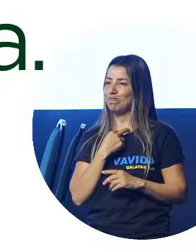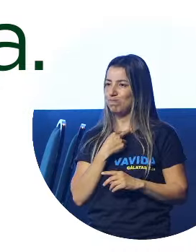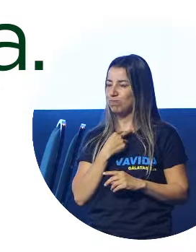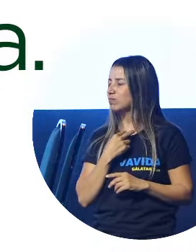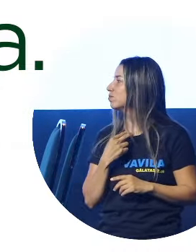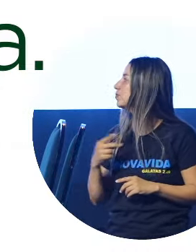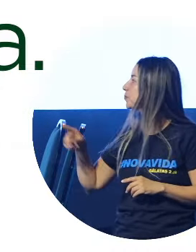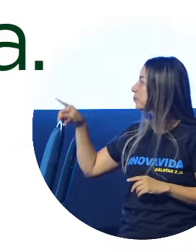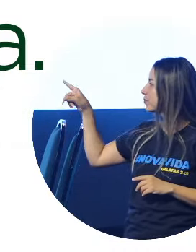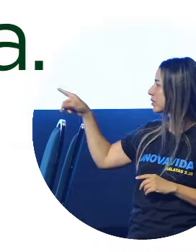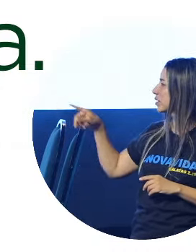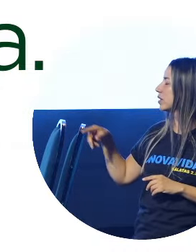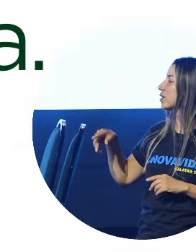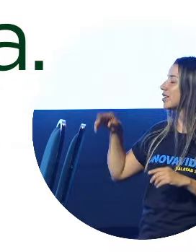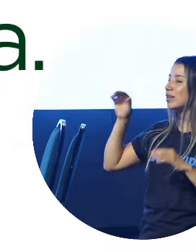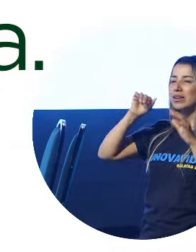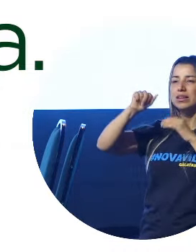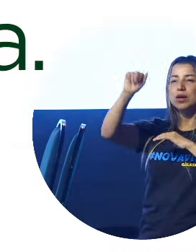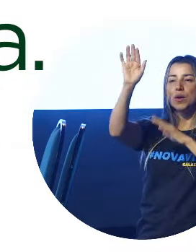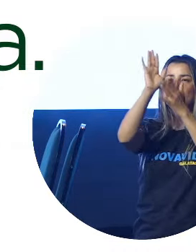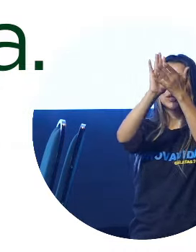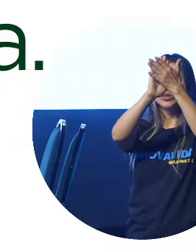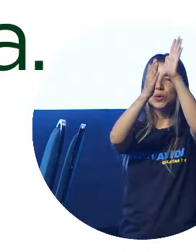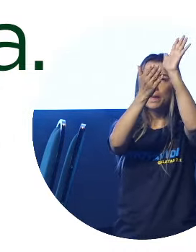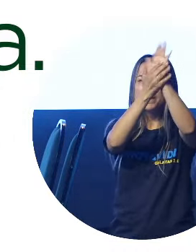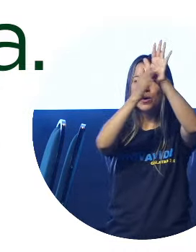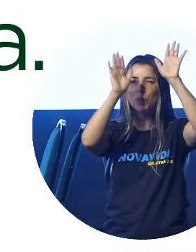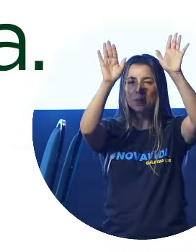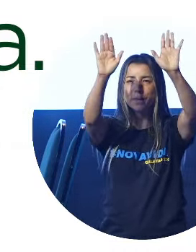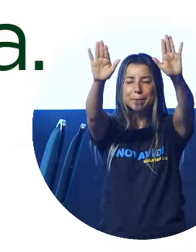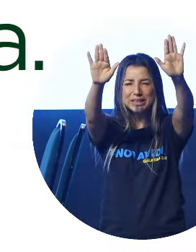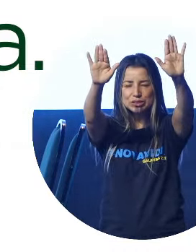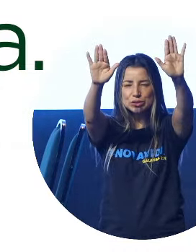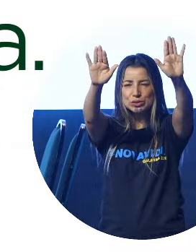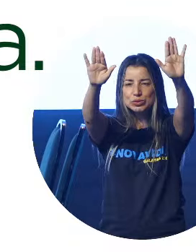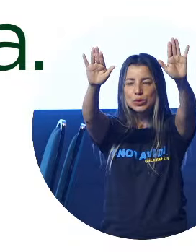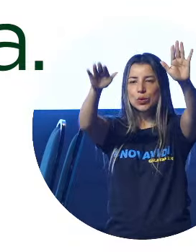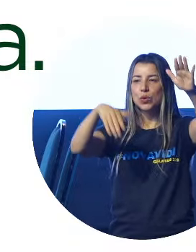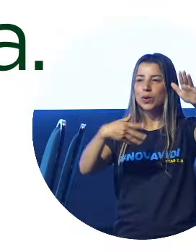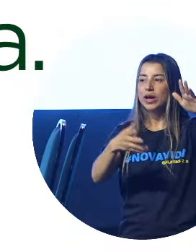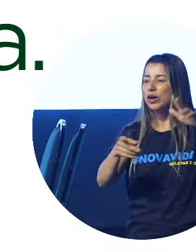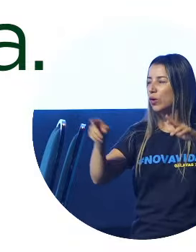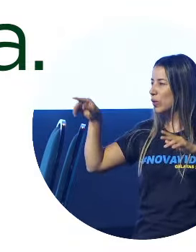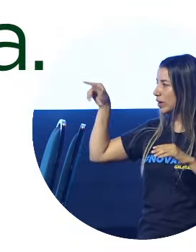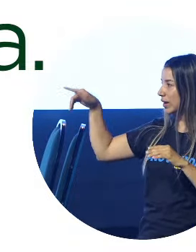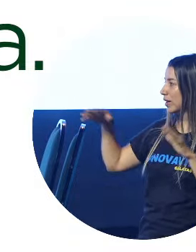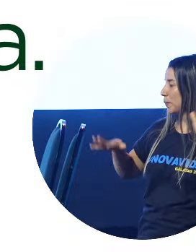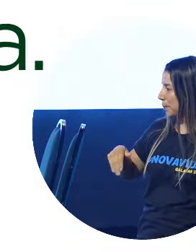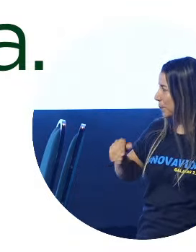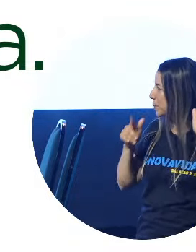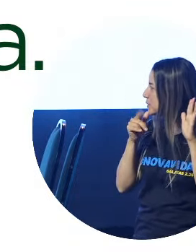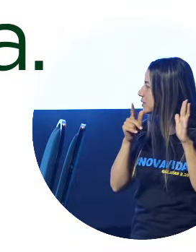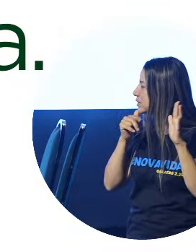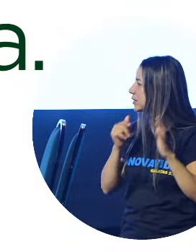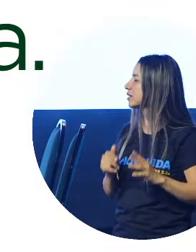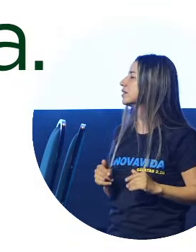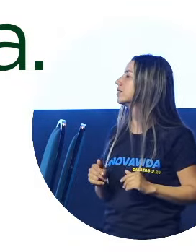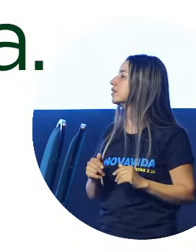auditório, estenda a sua mão enquanto esse menino estiver sendo batizado. Bora, gente, está com vocês aí na piscina. Ô, Pastor